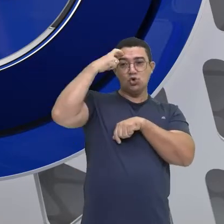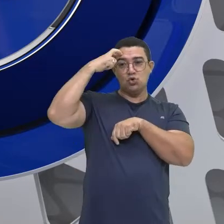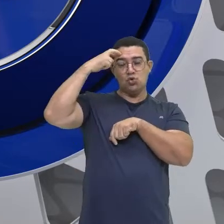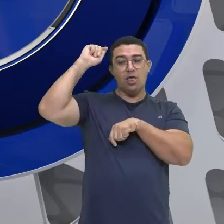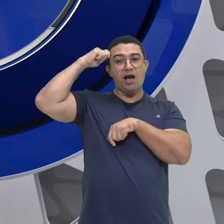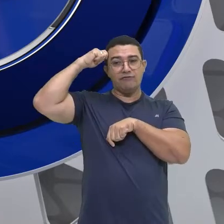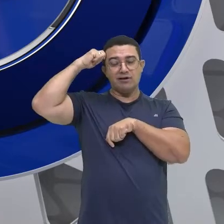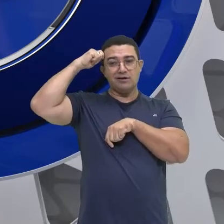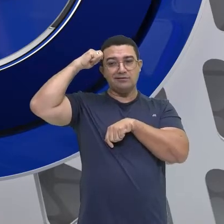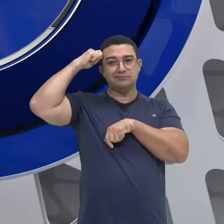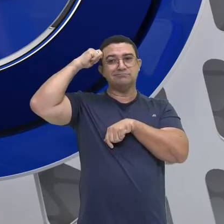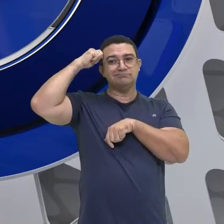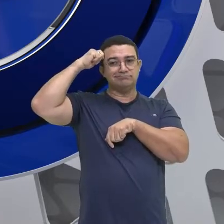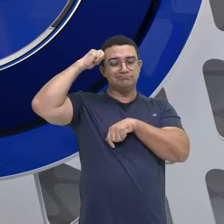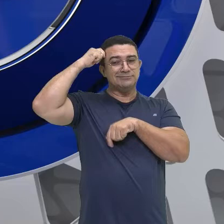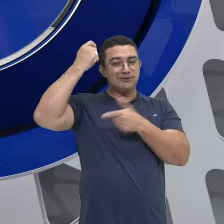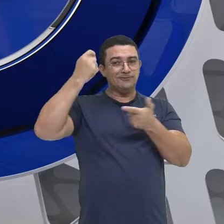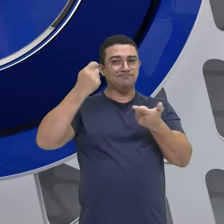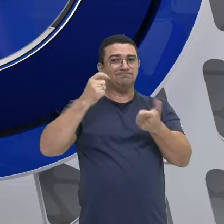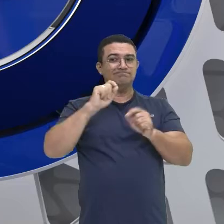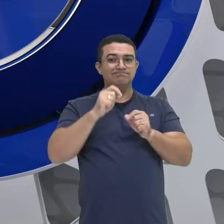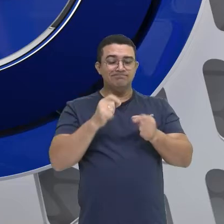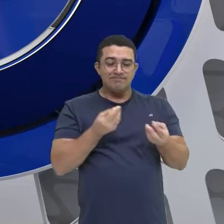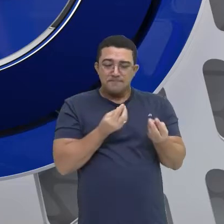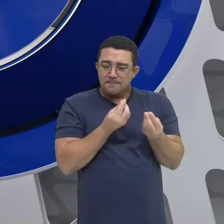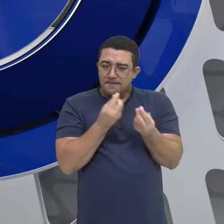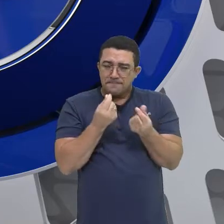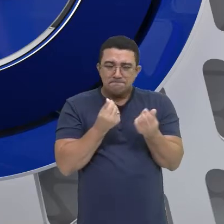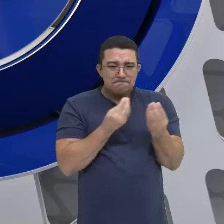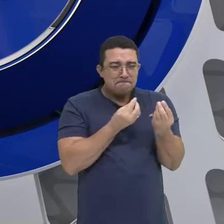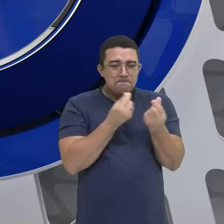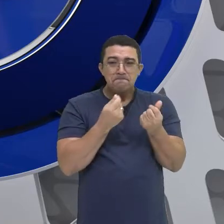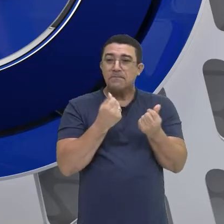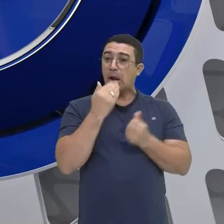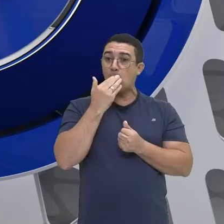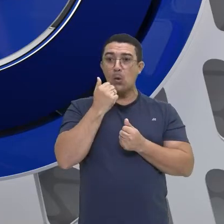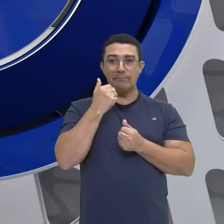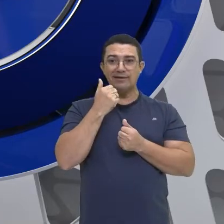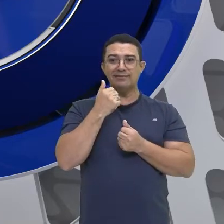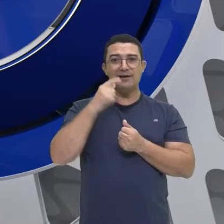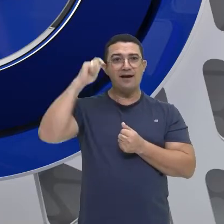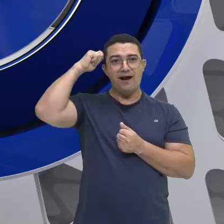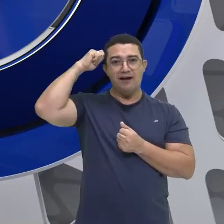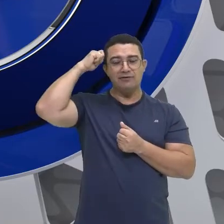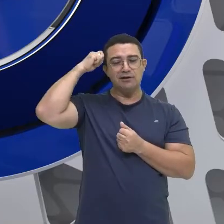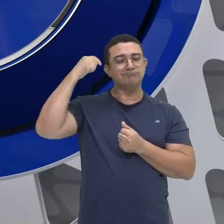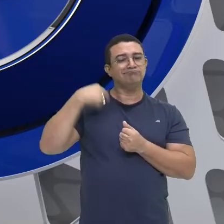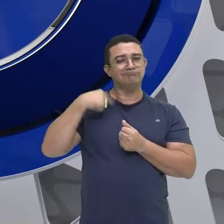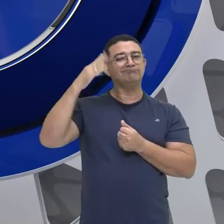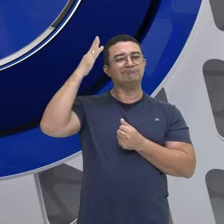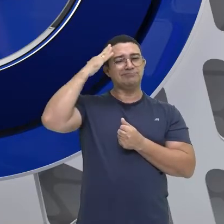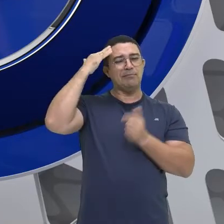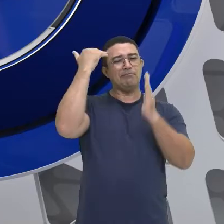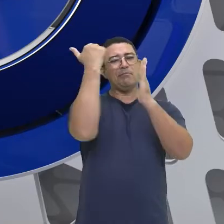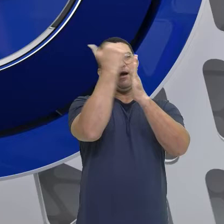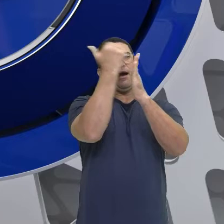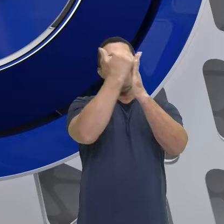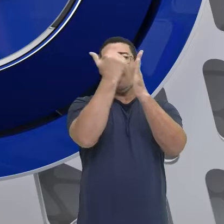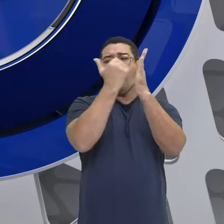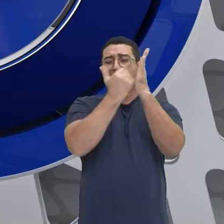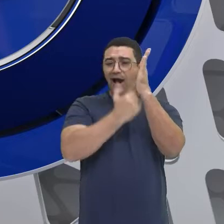foi despertando o prazer pelo paladar das comidas africanas também. A gente, tenho certeza que dessa lista aí vocês já devem